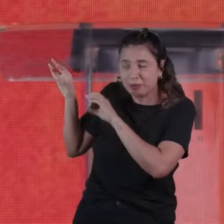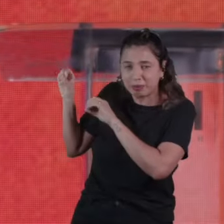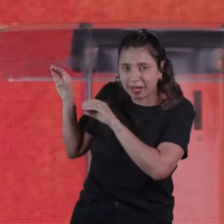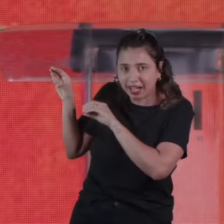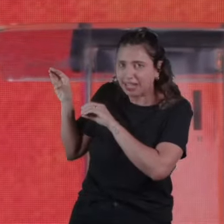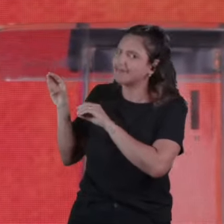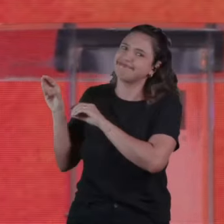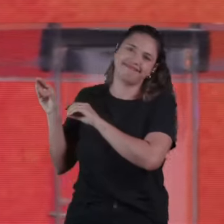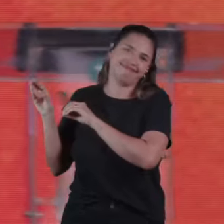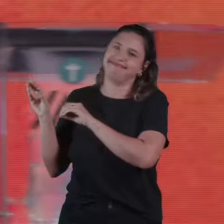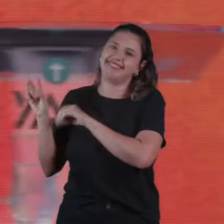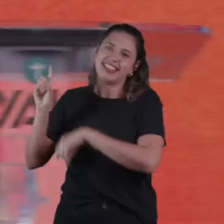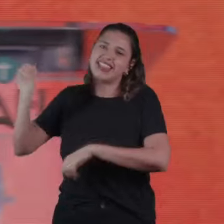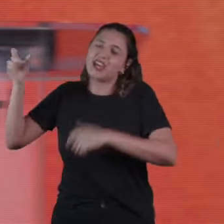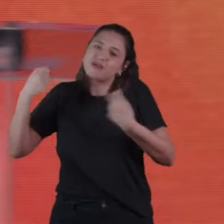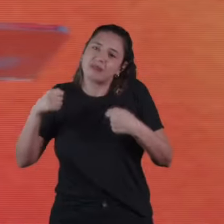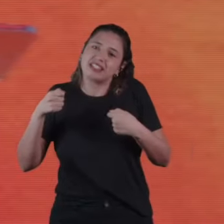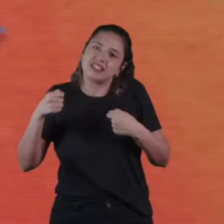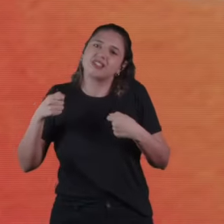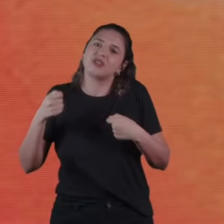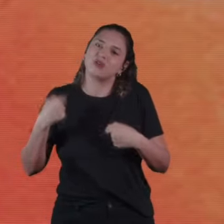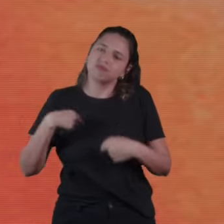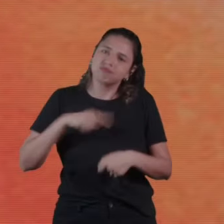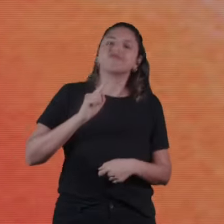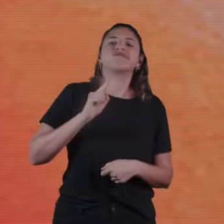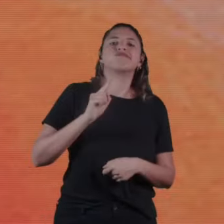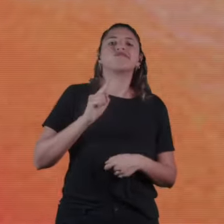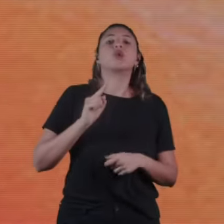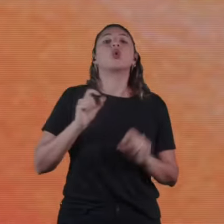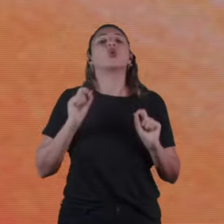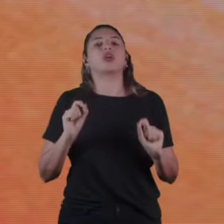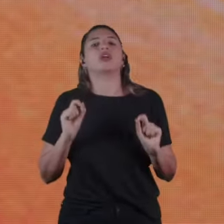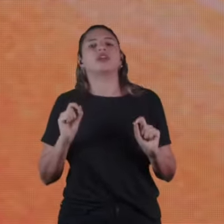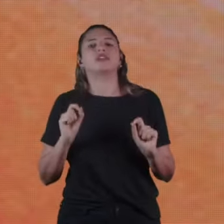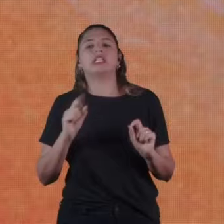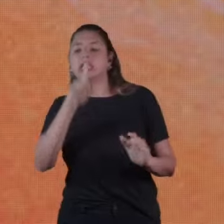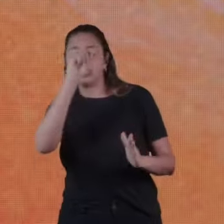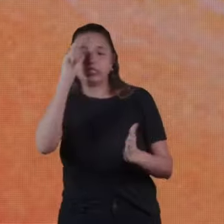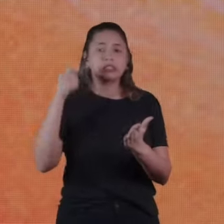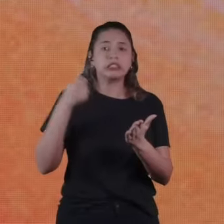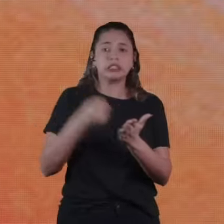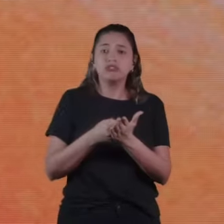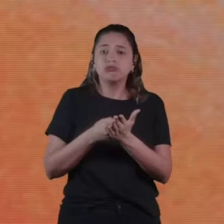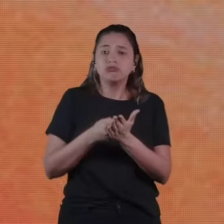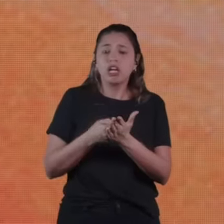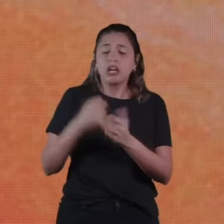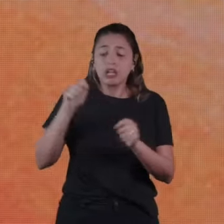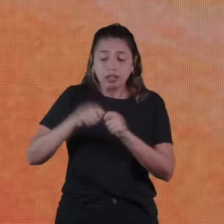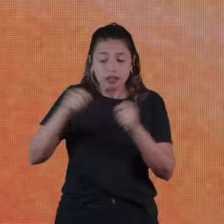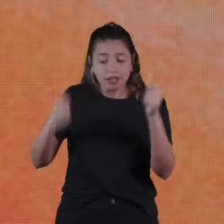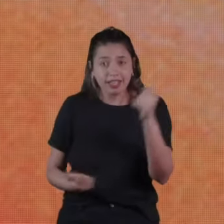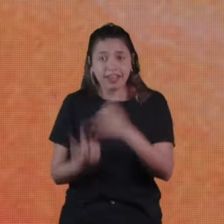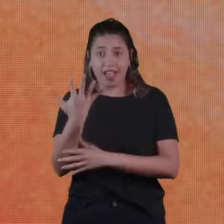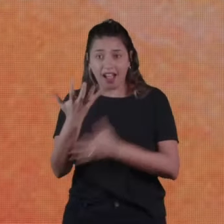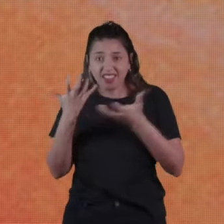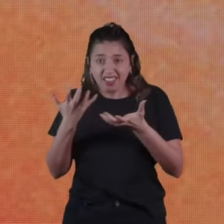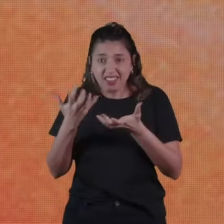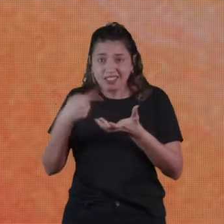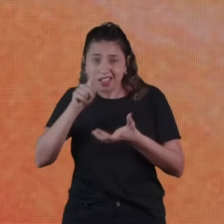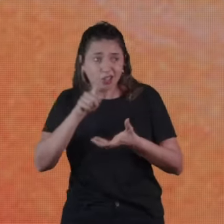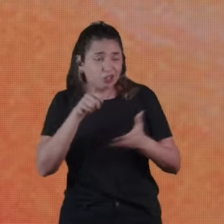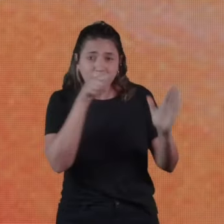Deus precisou, ele foi tomar conselho com alguém quando ele decidiu alguma coisa, quando ele quis formar, quando ele quis fazer alguma coisa?